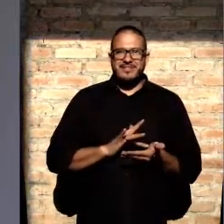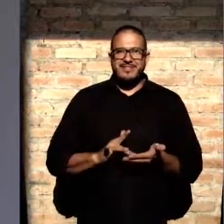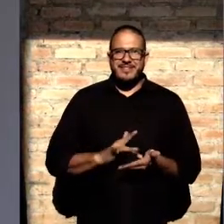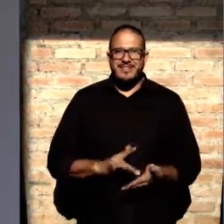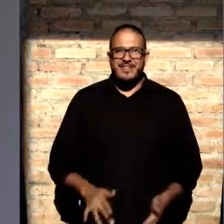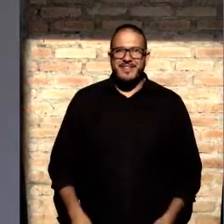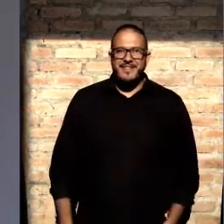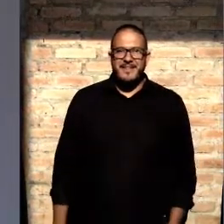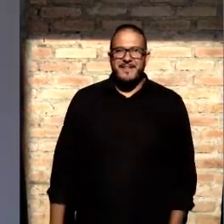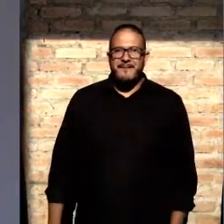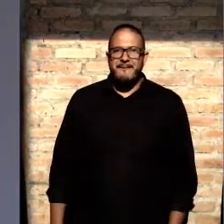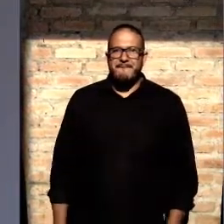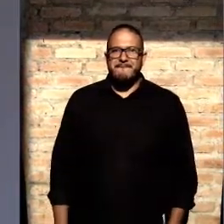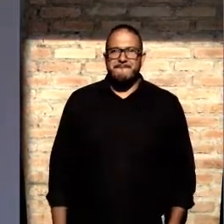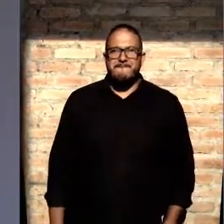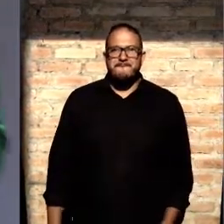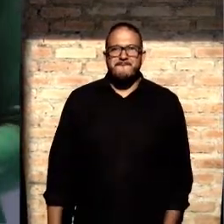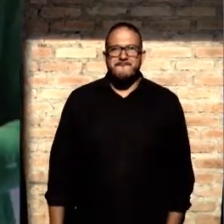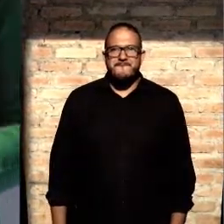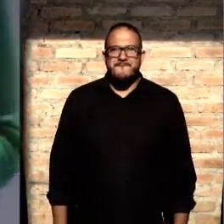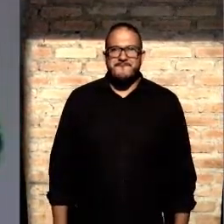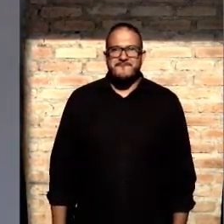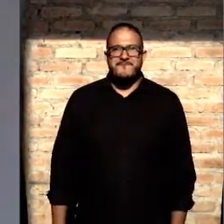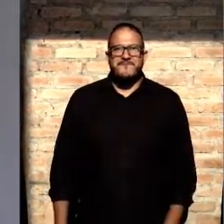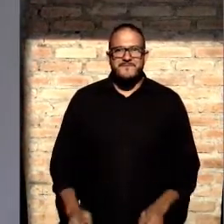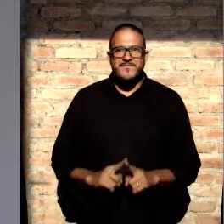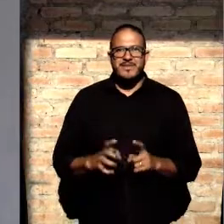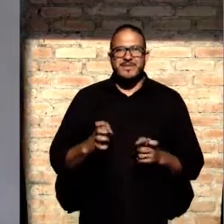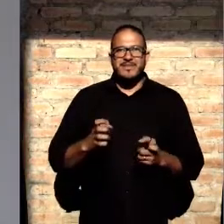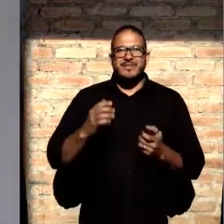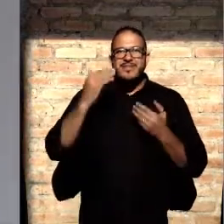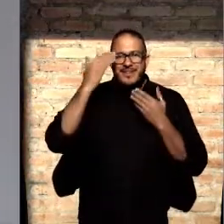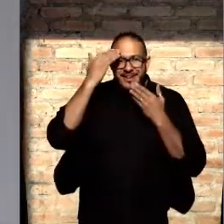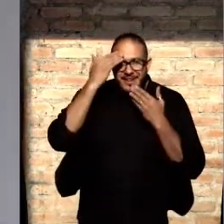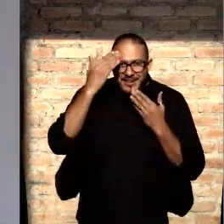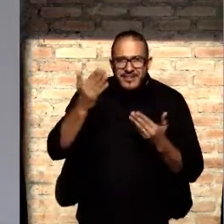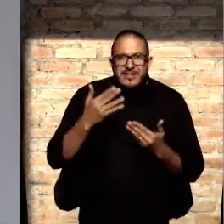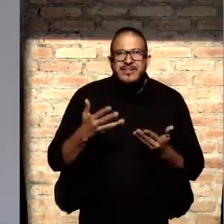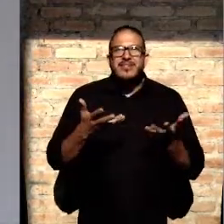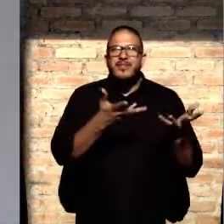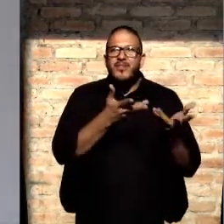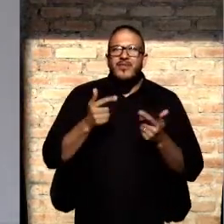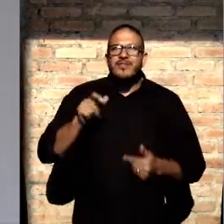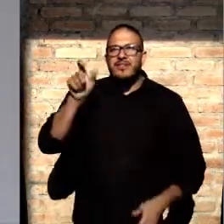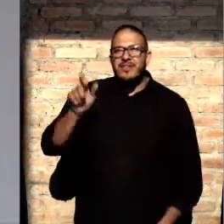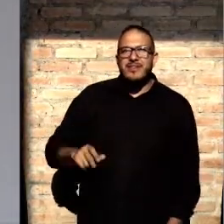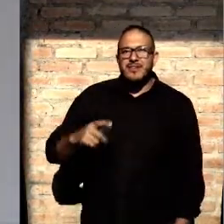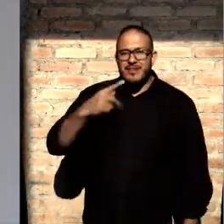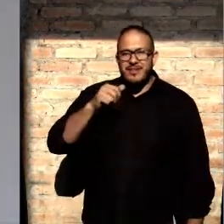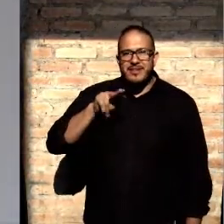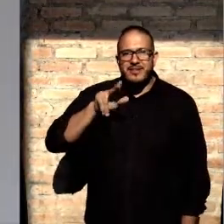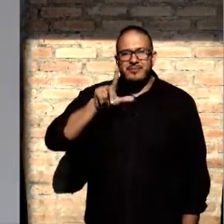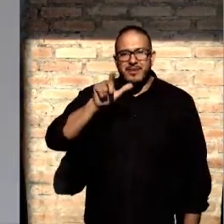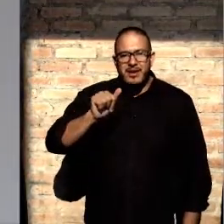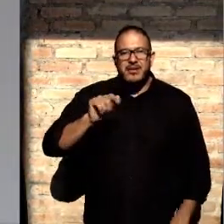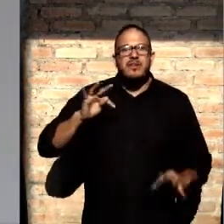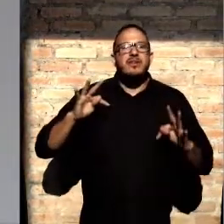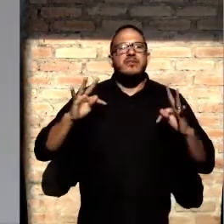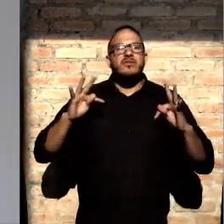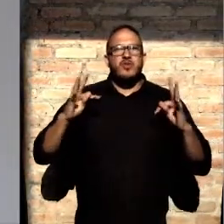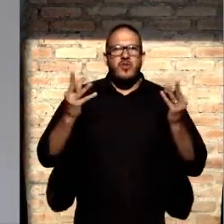mas eu queria agradecer o convite de itaqui a paula ea todos vocês que estão aqui